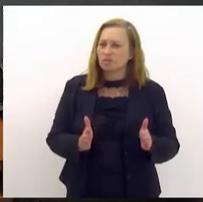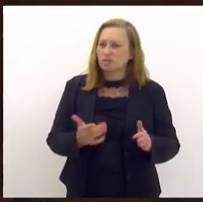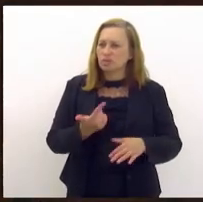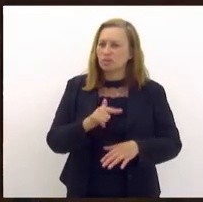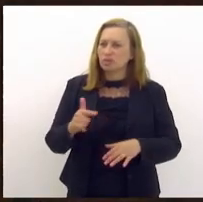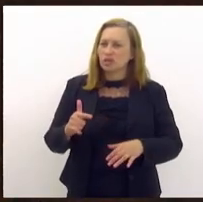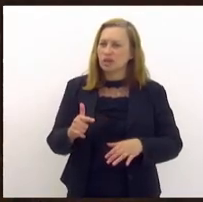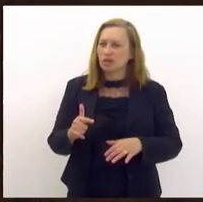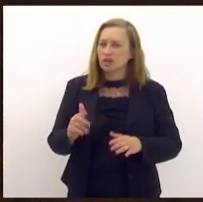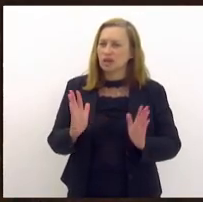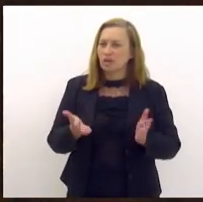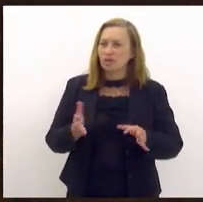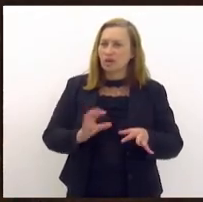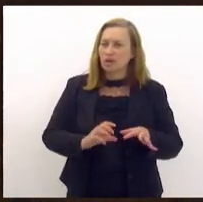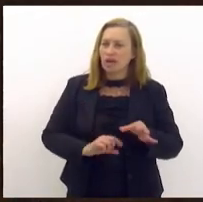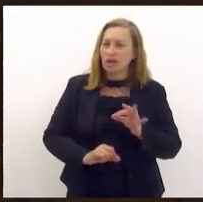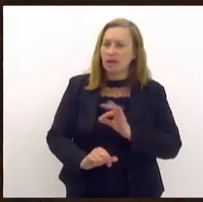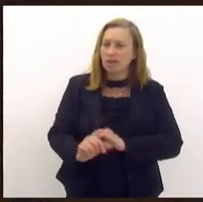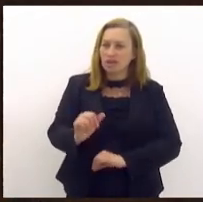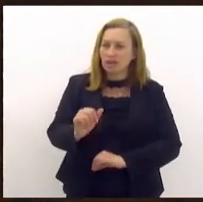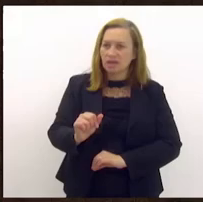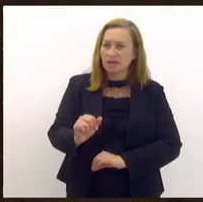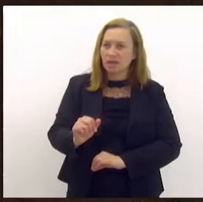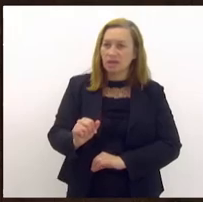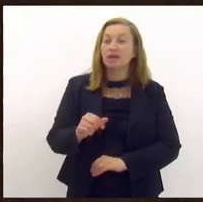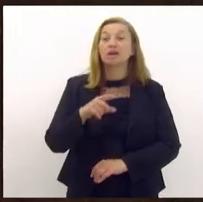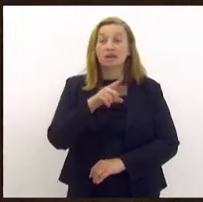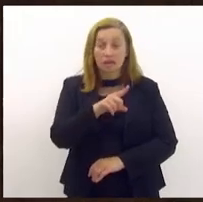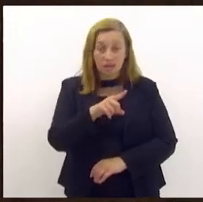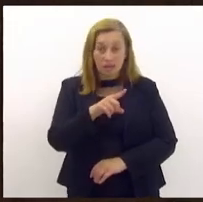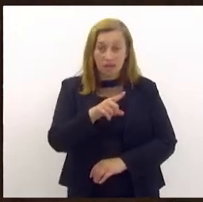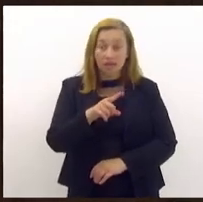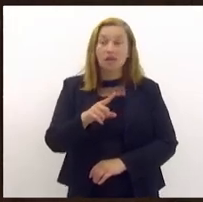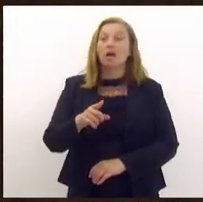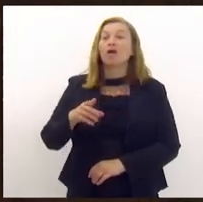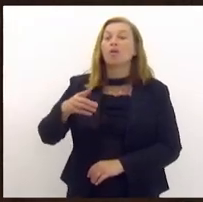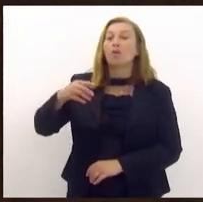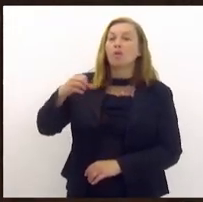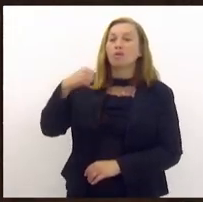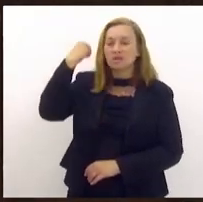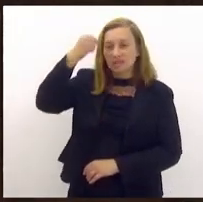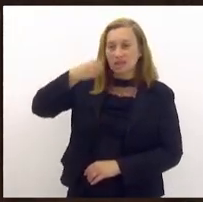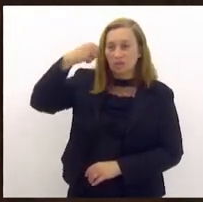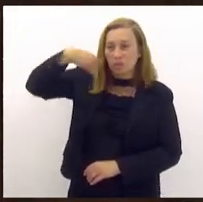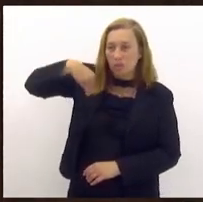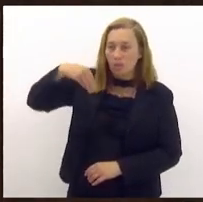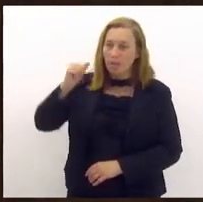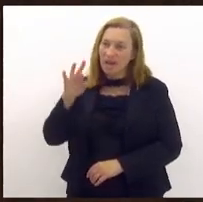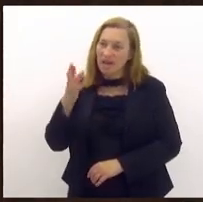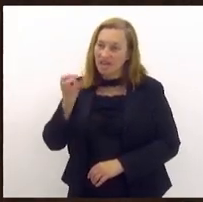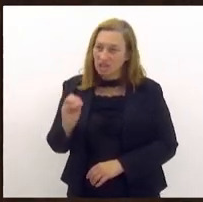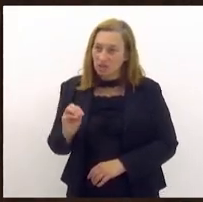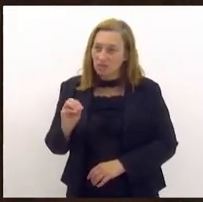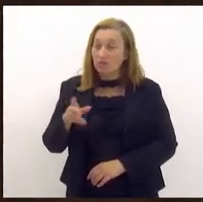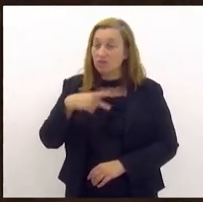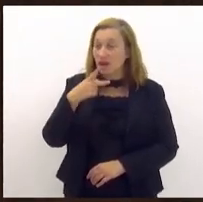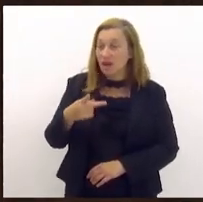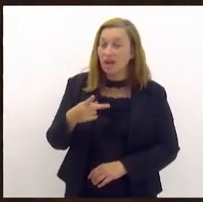Senador Marquinho diz que o ser humano não é lagartixa, que a lagartixa volta a crescer o rabo, né? Então, realmente,